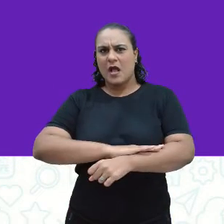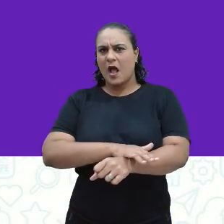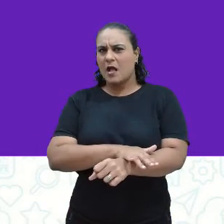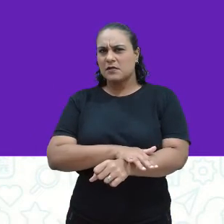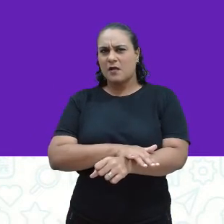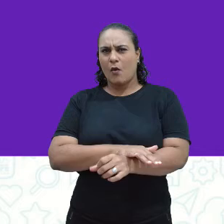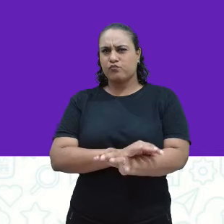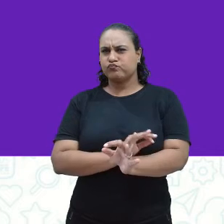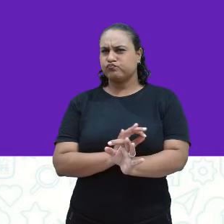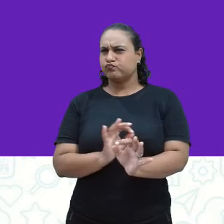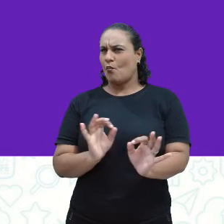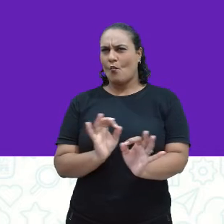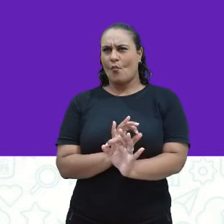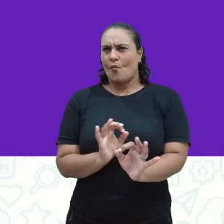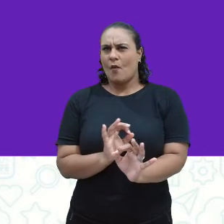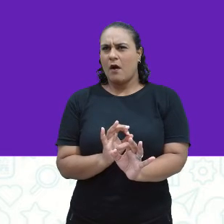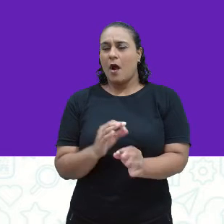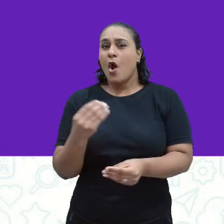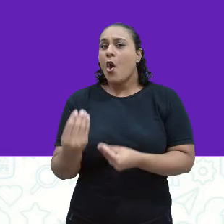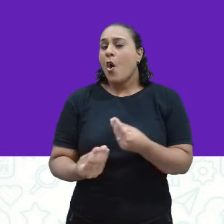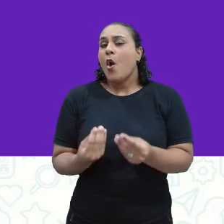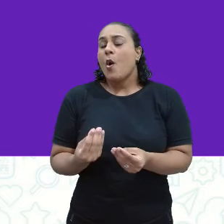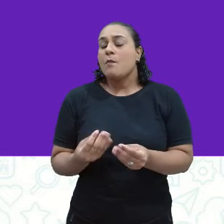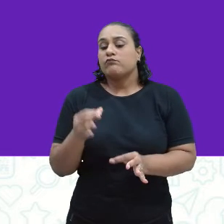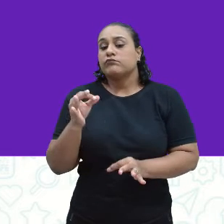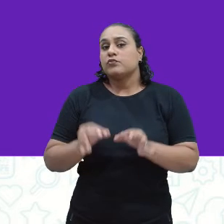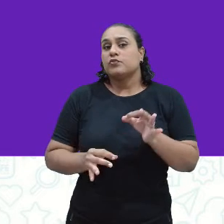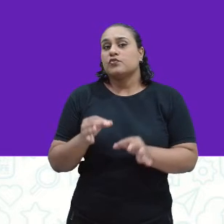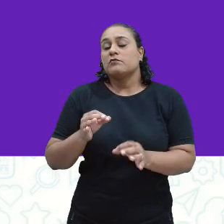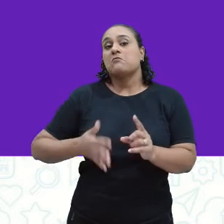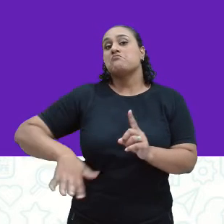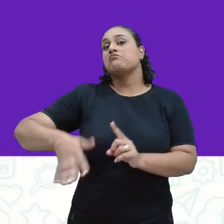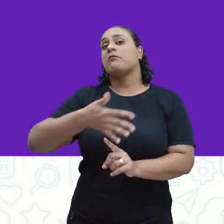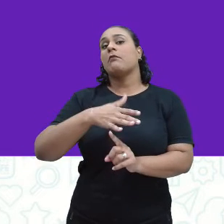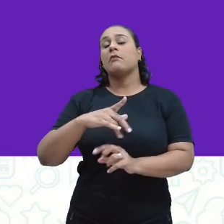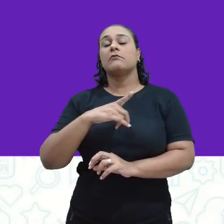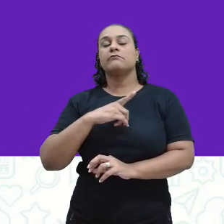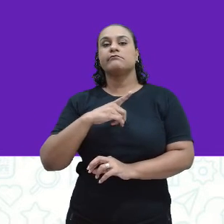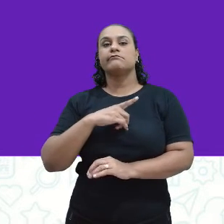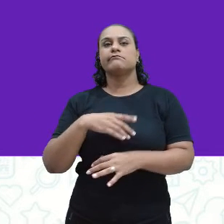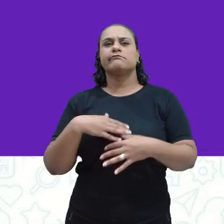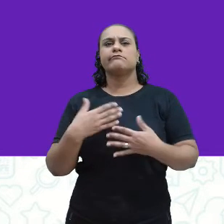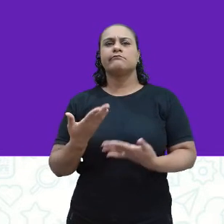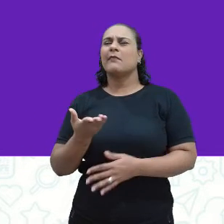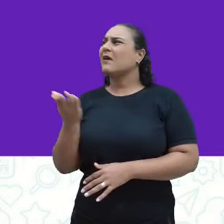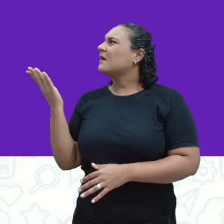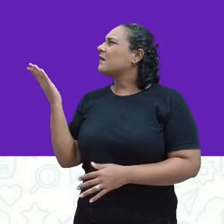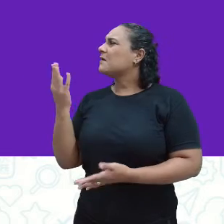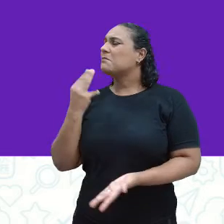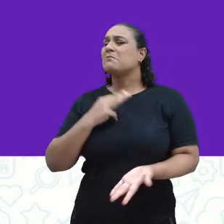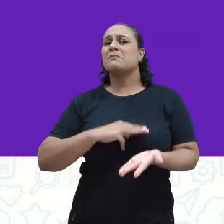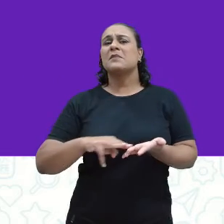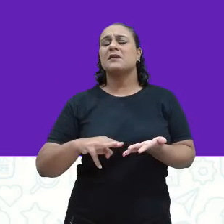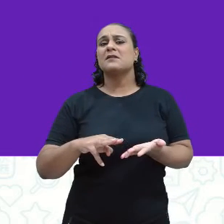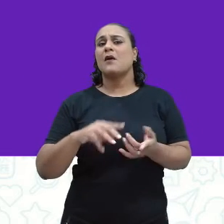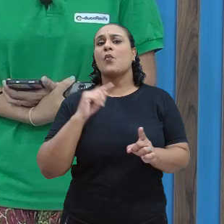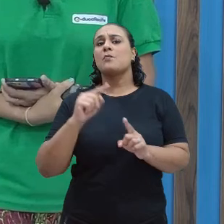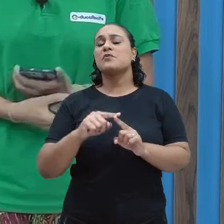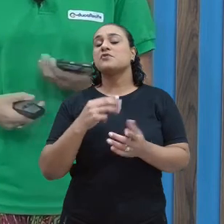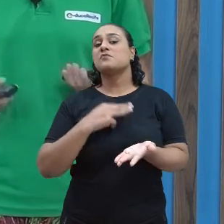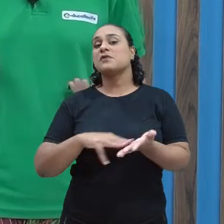justiça ambiental, né? O que é que essa frase aí gostaria de trazer a mensagem para a